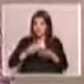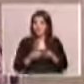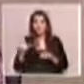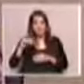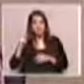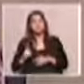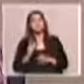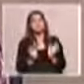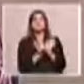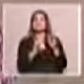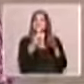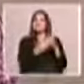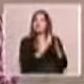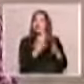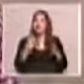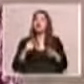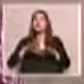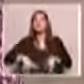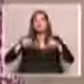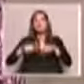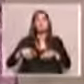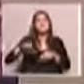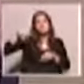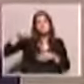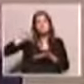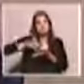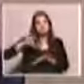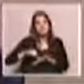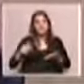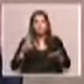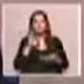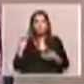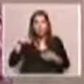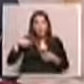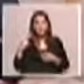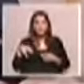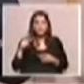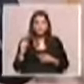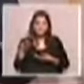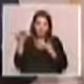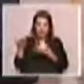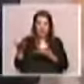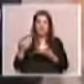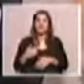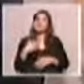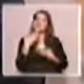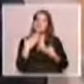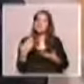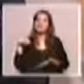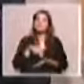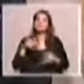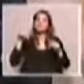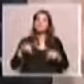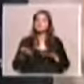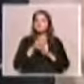caso da Plataforma para o Desenvolvimento da Região Interior Centro. O João Nunes está aqui hoje connosco. Olá, João. Boa tarde. Olá, e obrigada por estar aqui neste